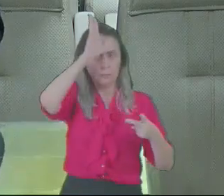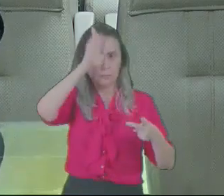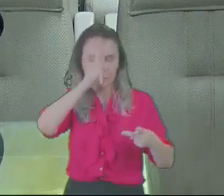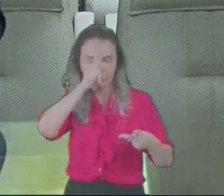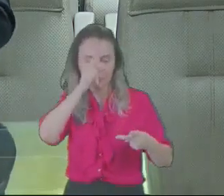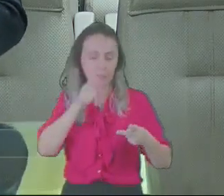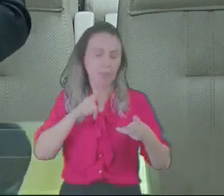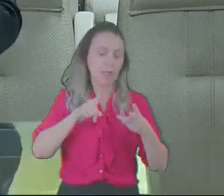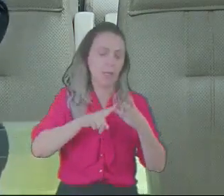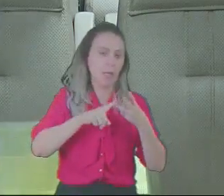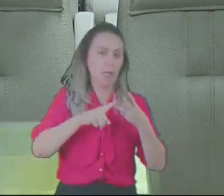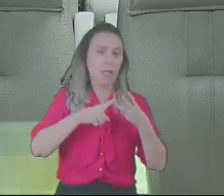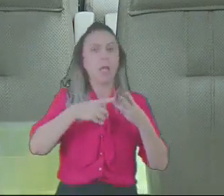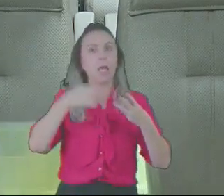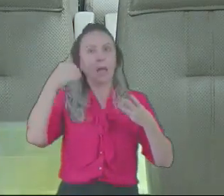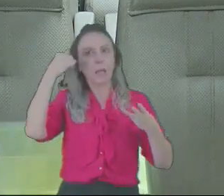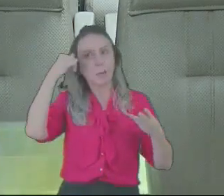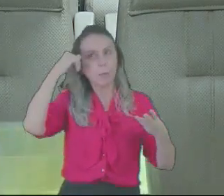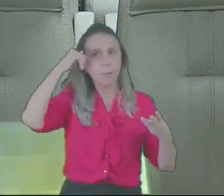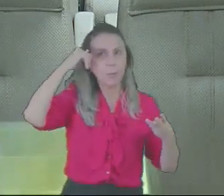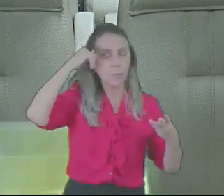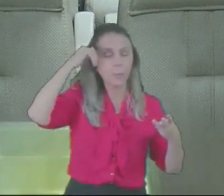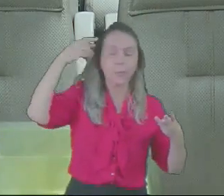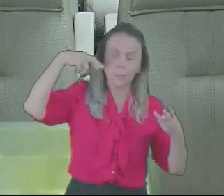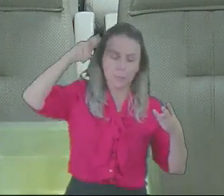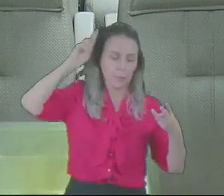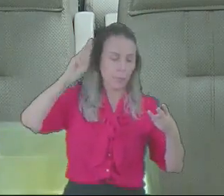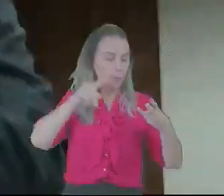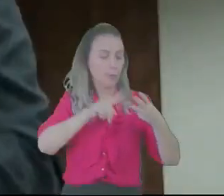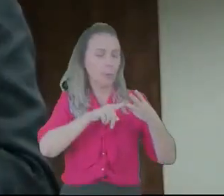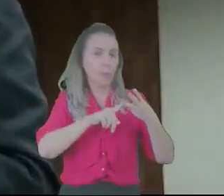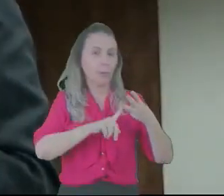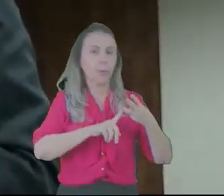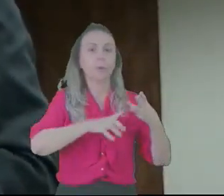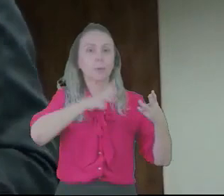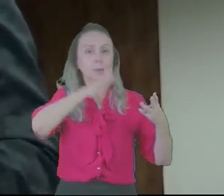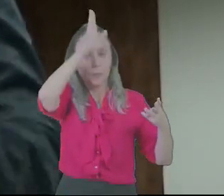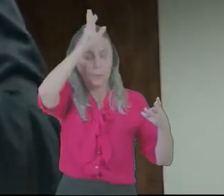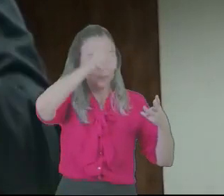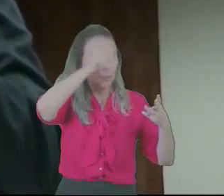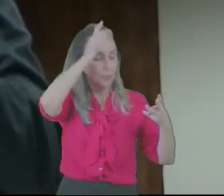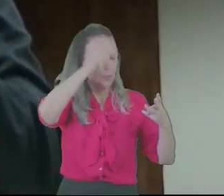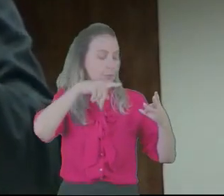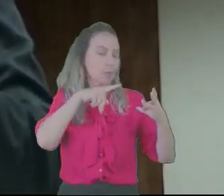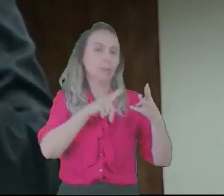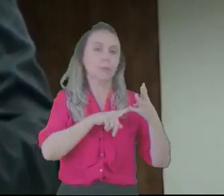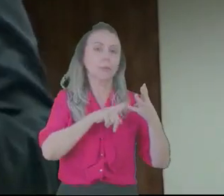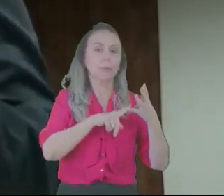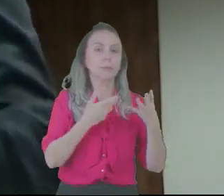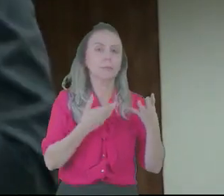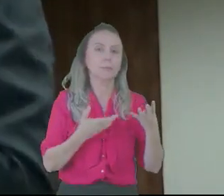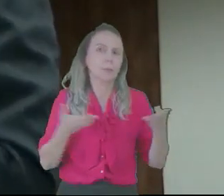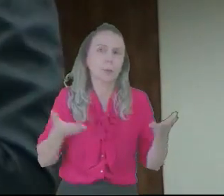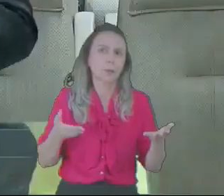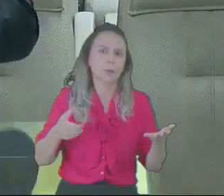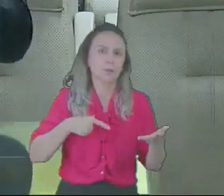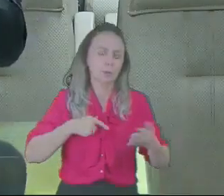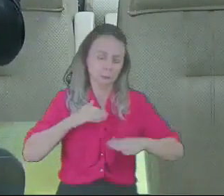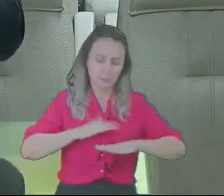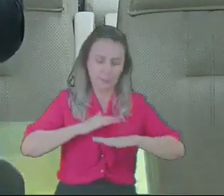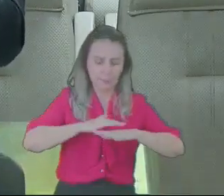banquete tinha Carneiro esse banquete tinha peru se fosse hoje nós colocaríamos rondelli aos quatro